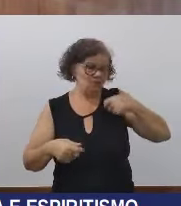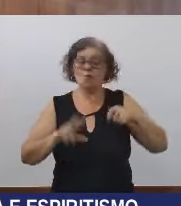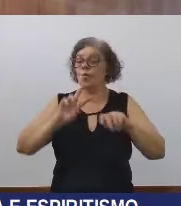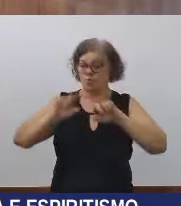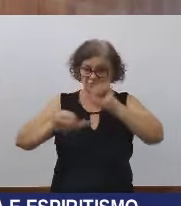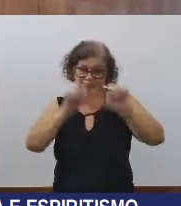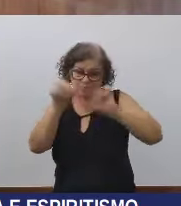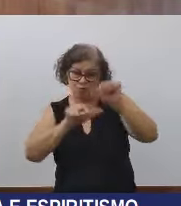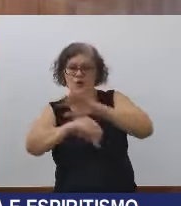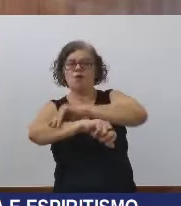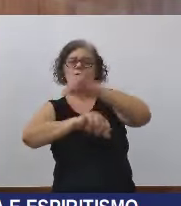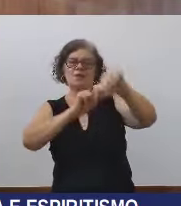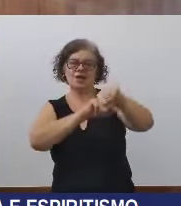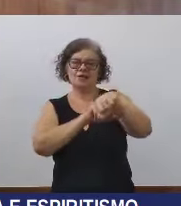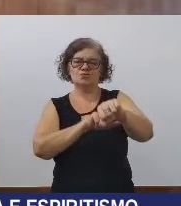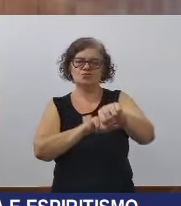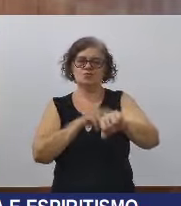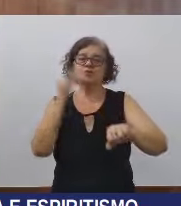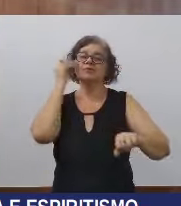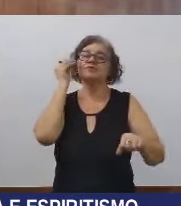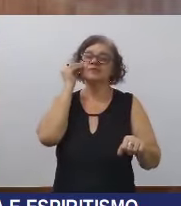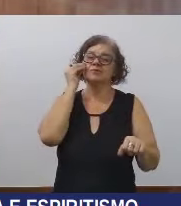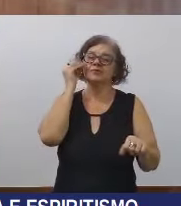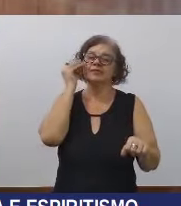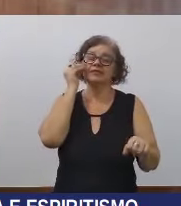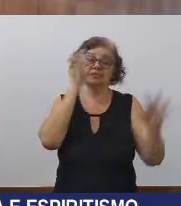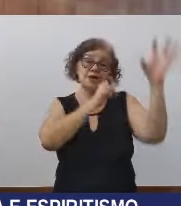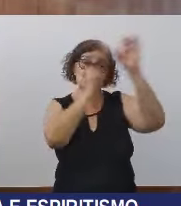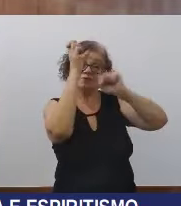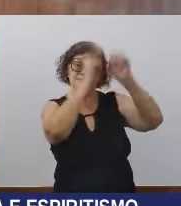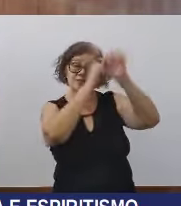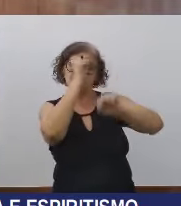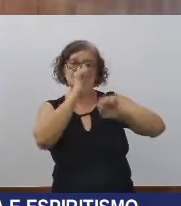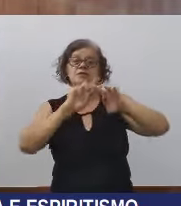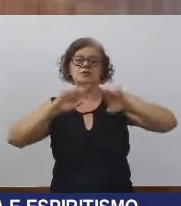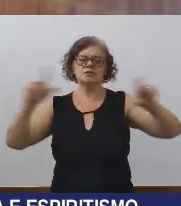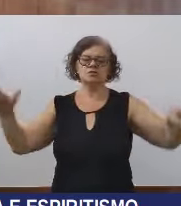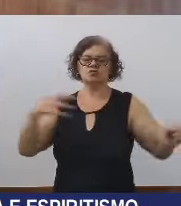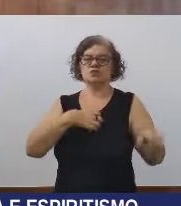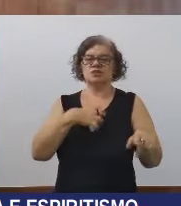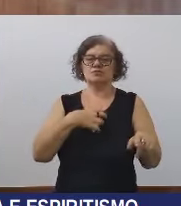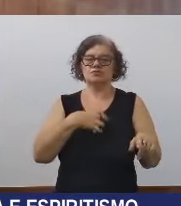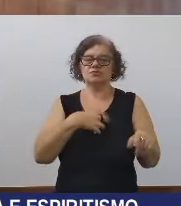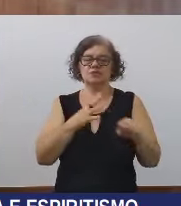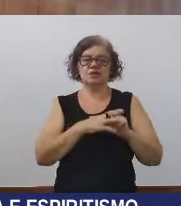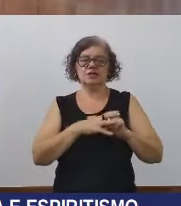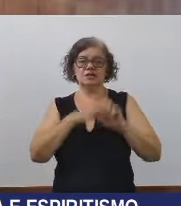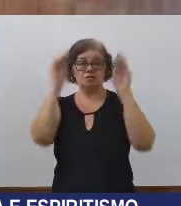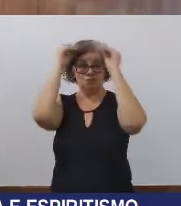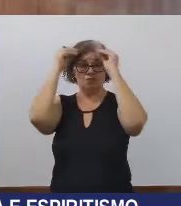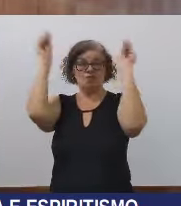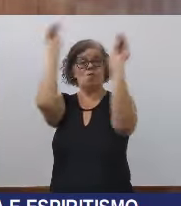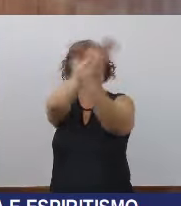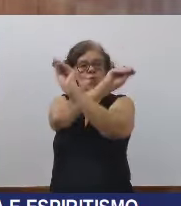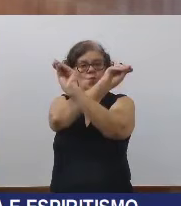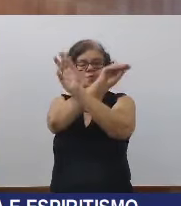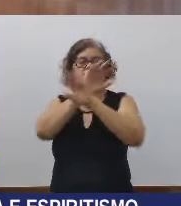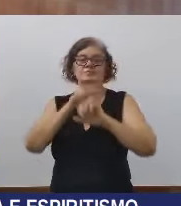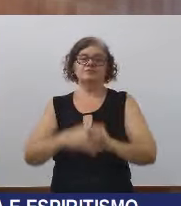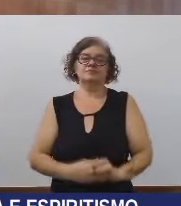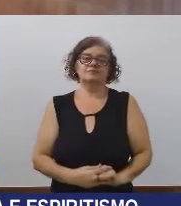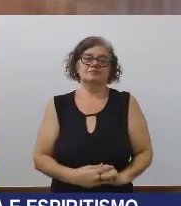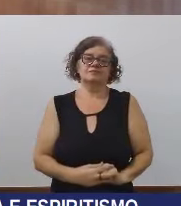É um pouco ridículo, mas assim, há aprendizado nisso, você acaba trocando os hemisférios do